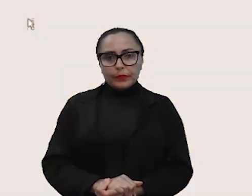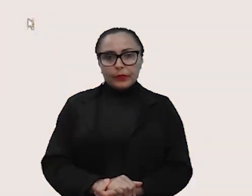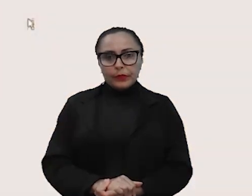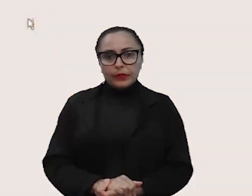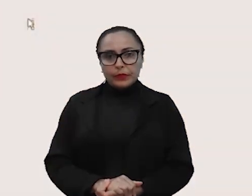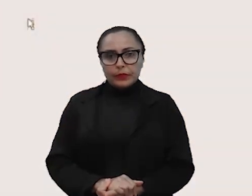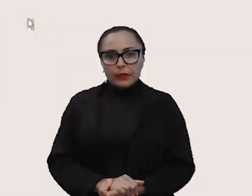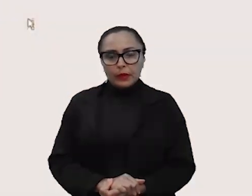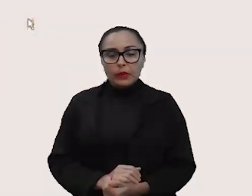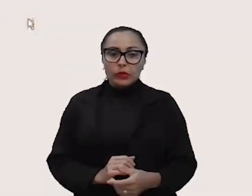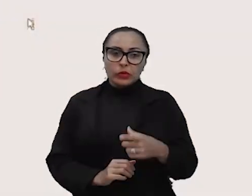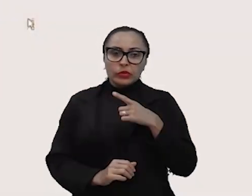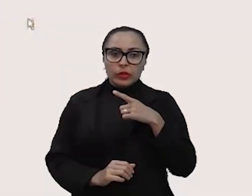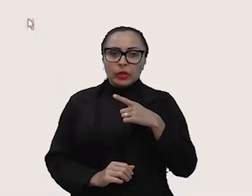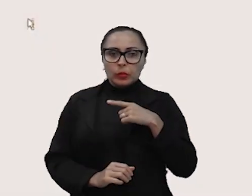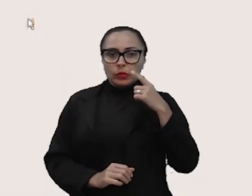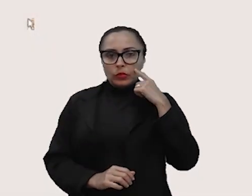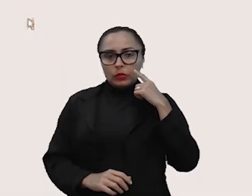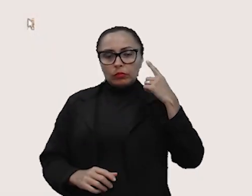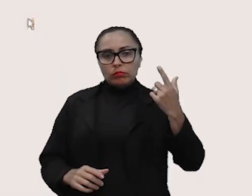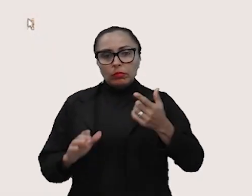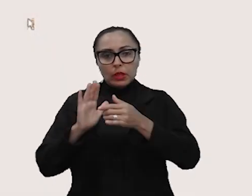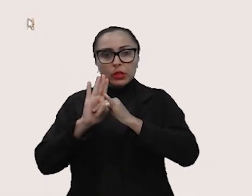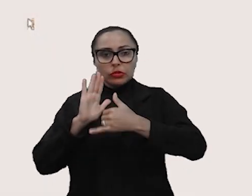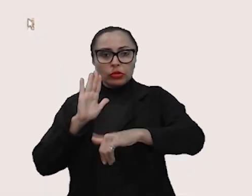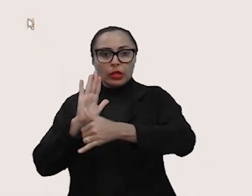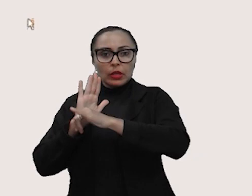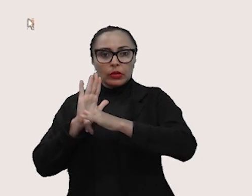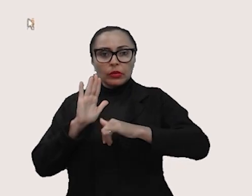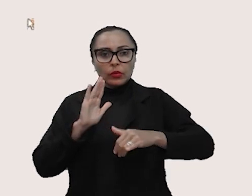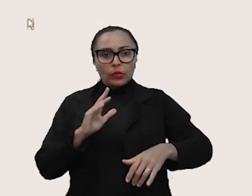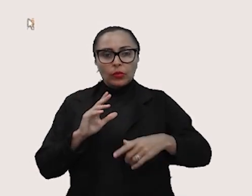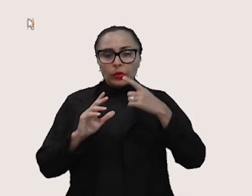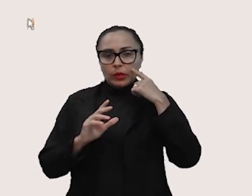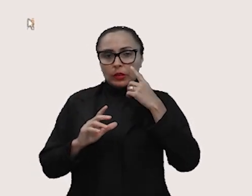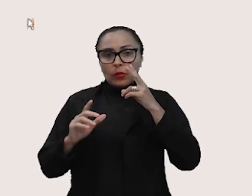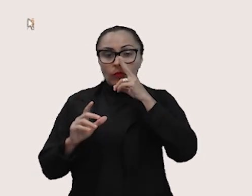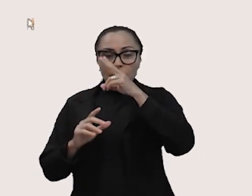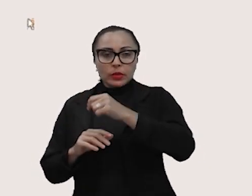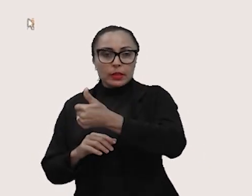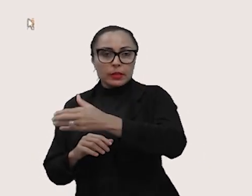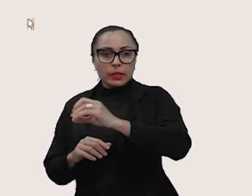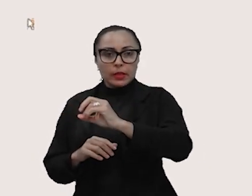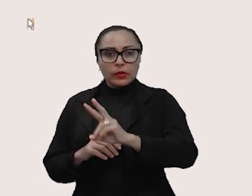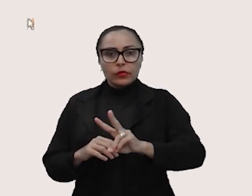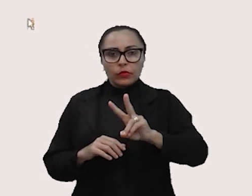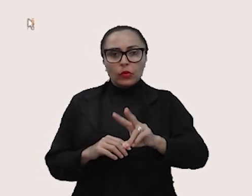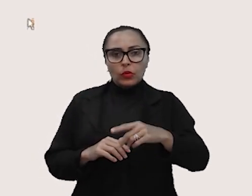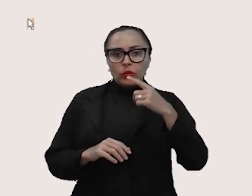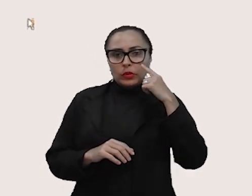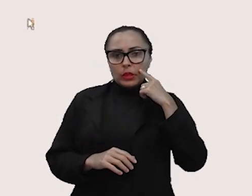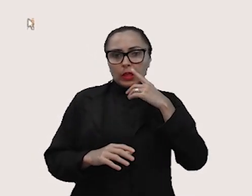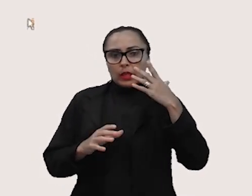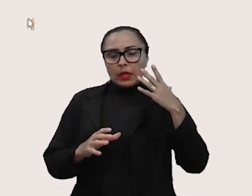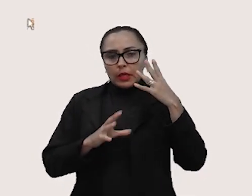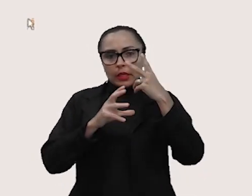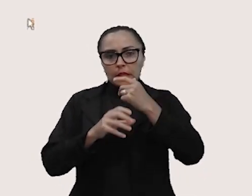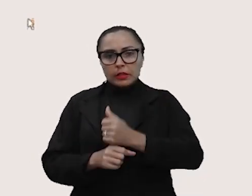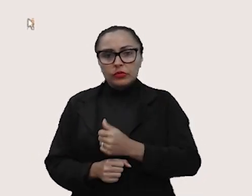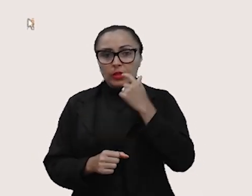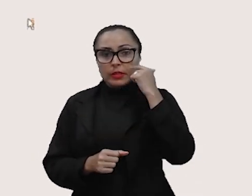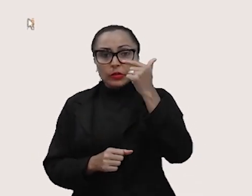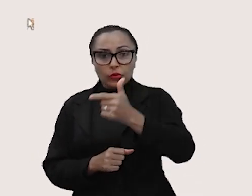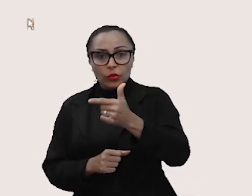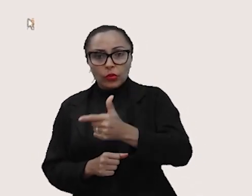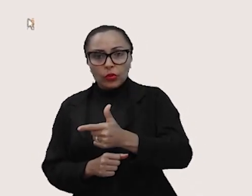aí um gerador cuja força eletromotriz é 100 e resistência interna 2. É alimentado por resistências R, o